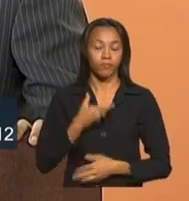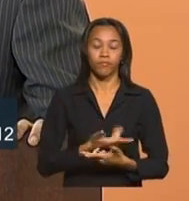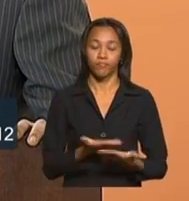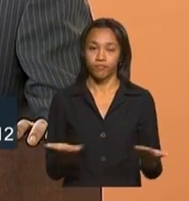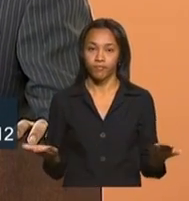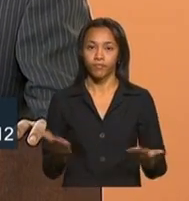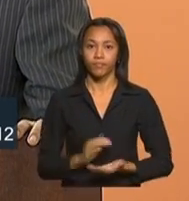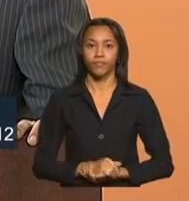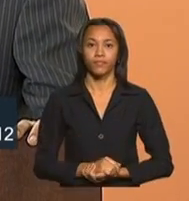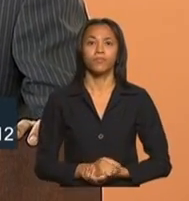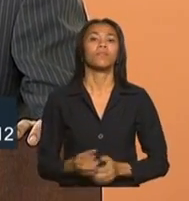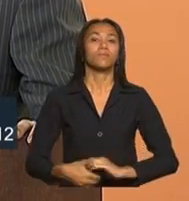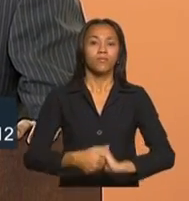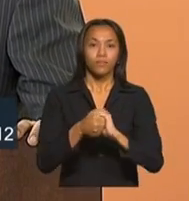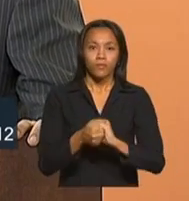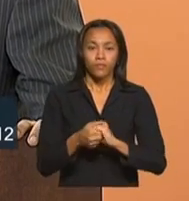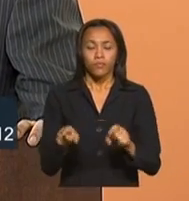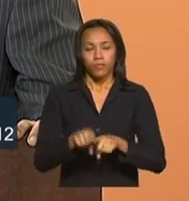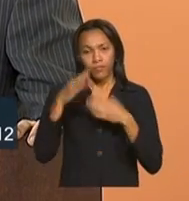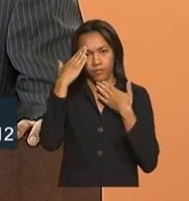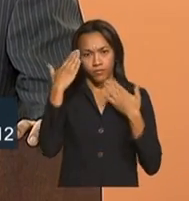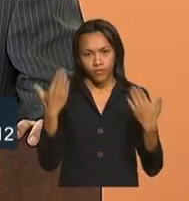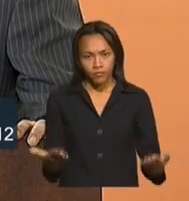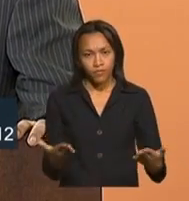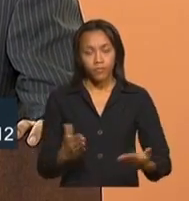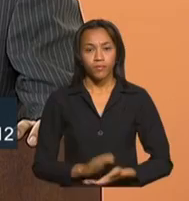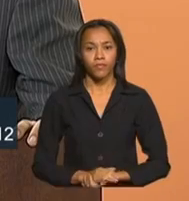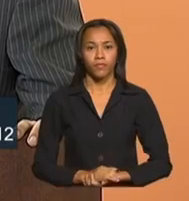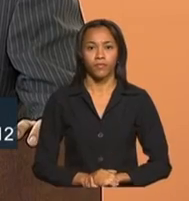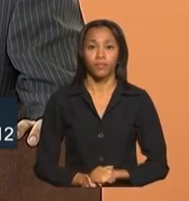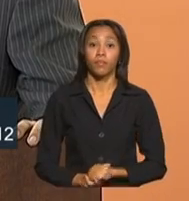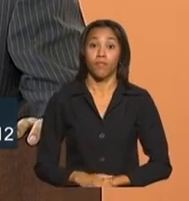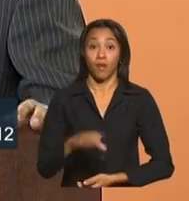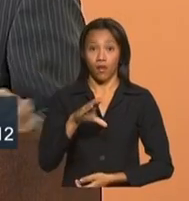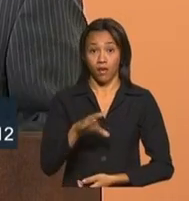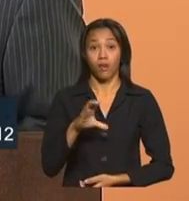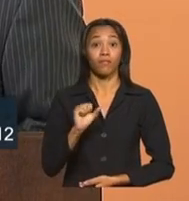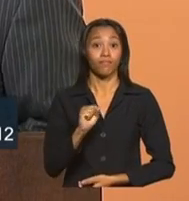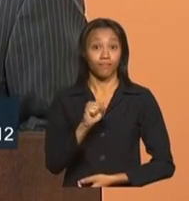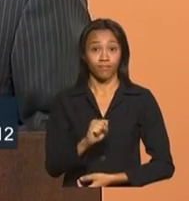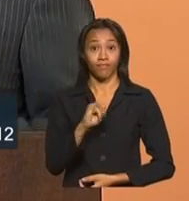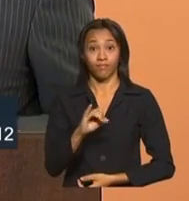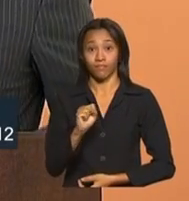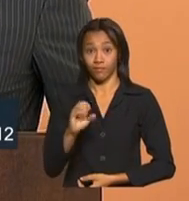Saudar e agradecer a senhora Cissa Guimarães.